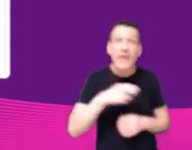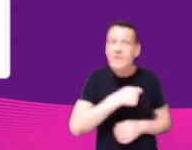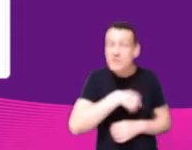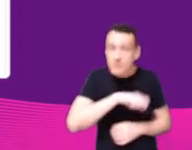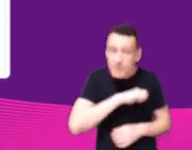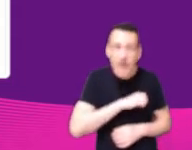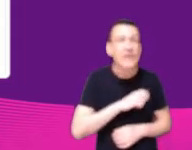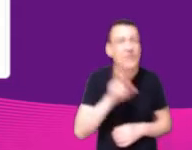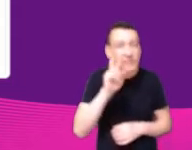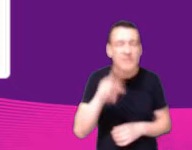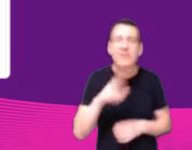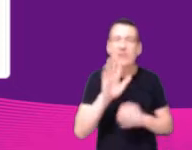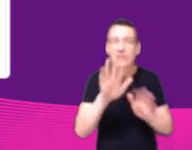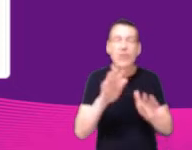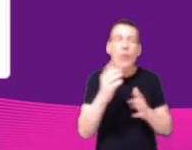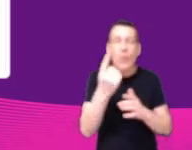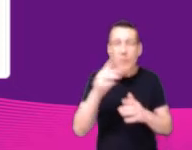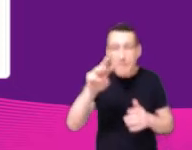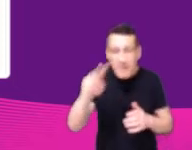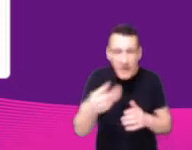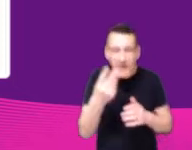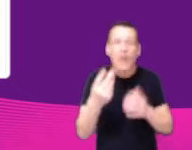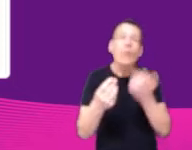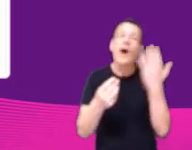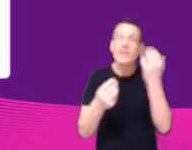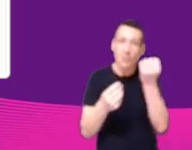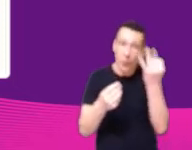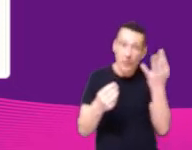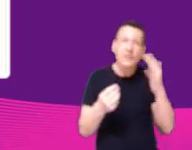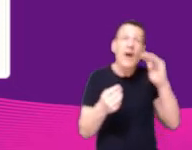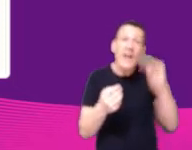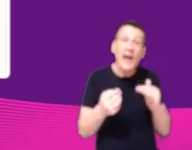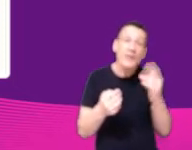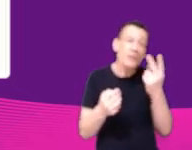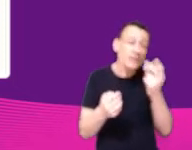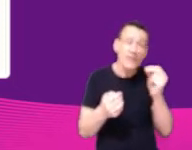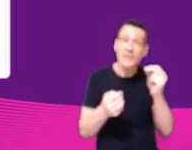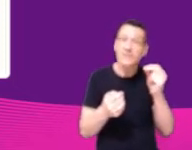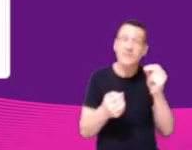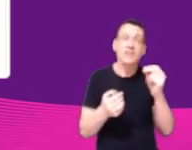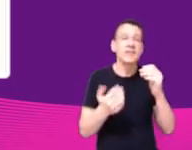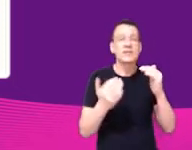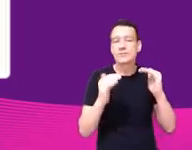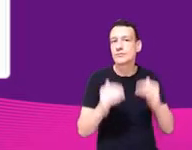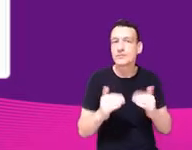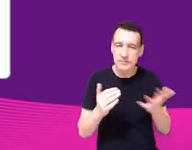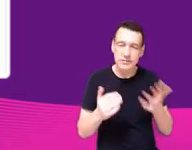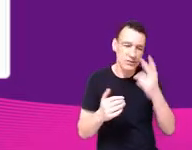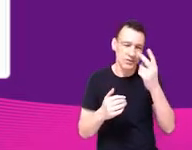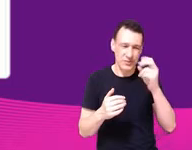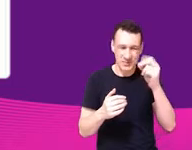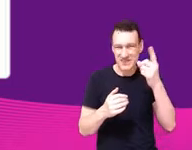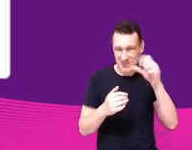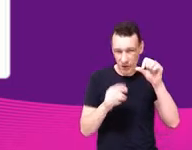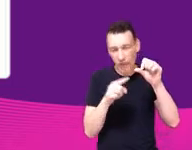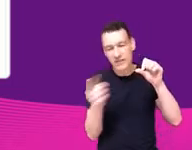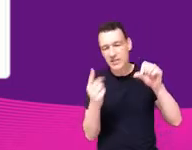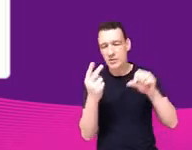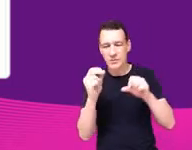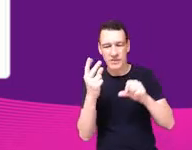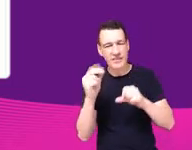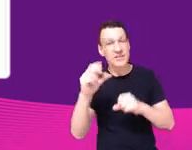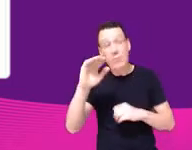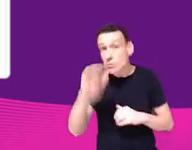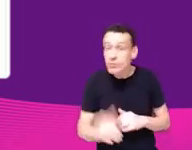20 doadores por milhão de habitantes de um ano, de 2019, para o ano de 2020.